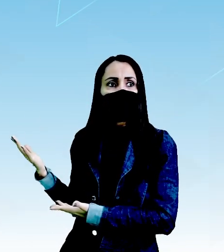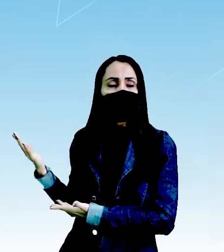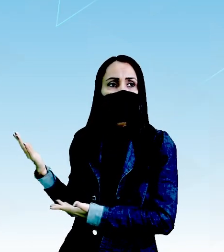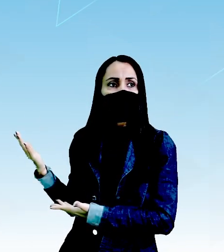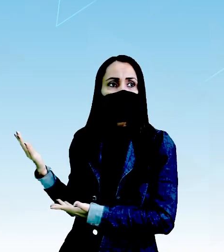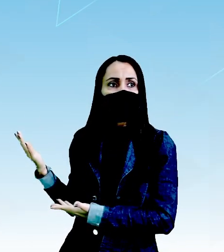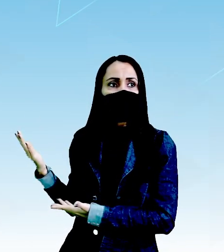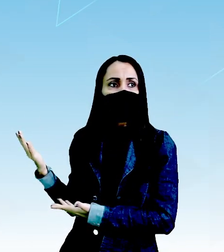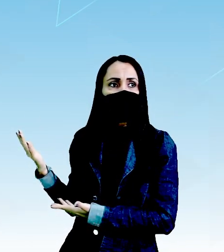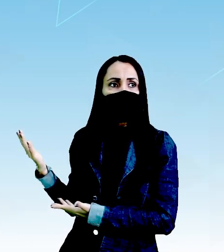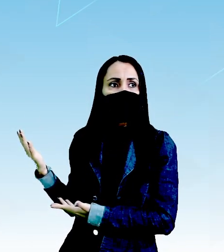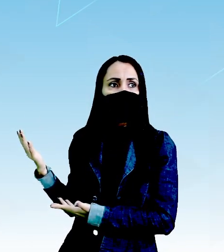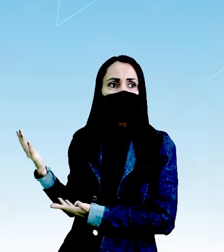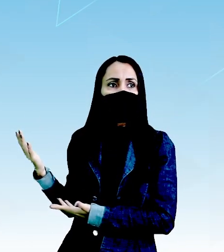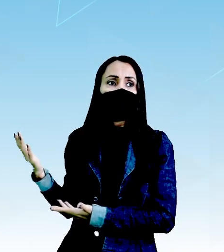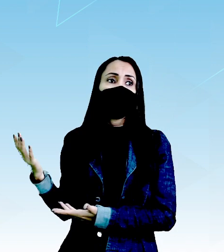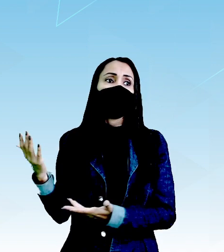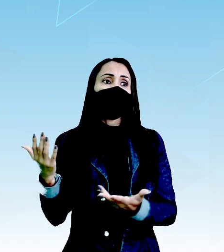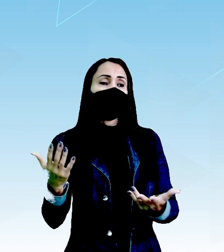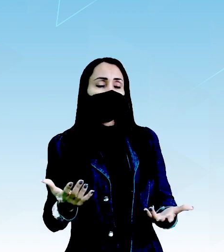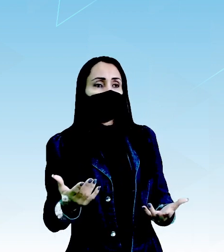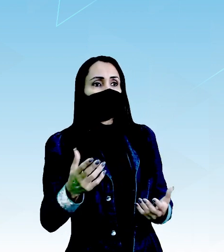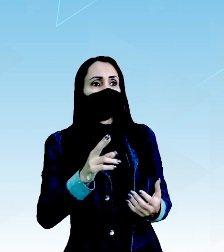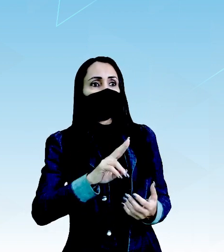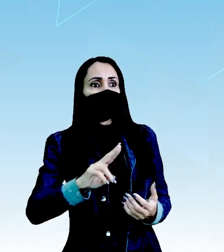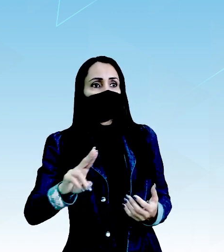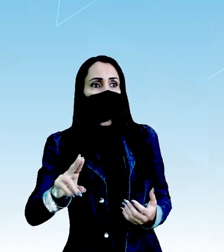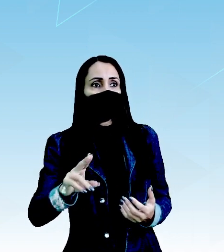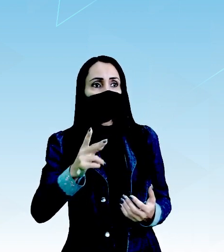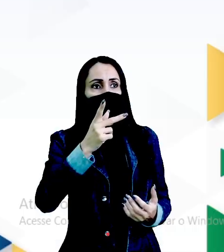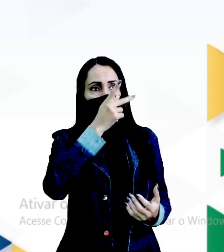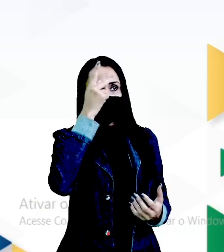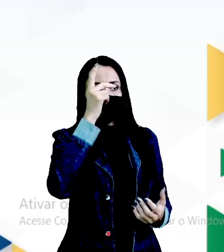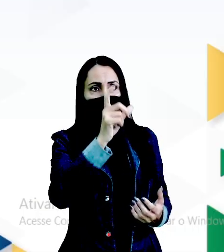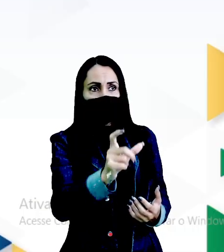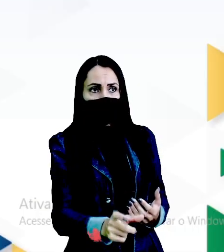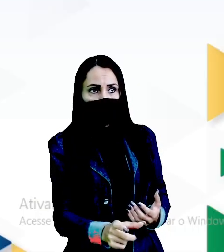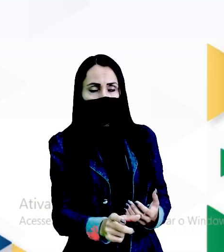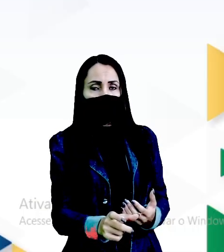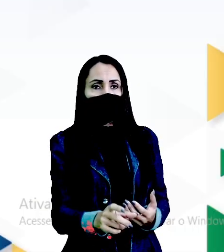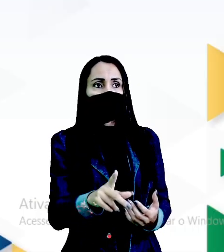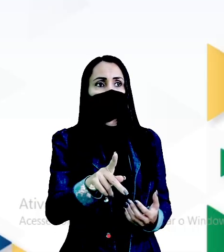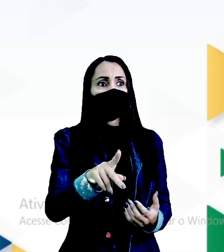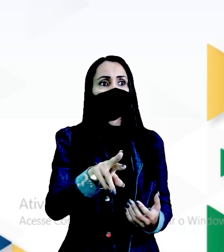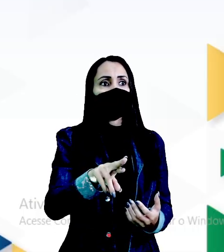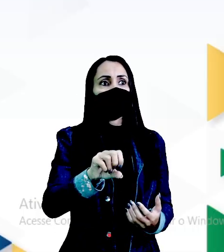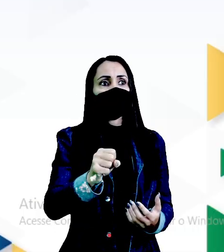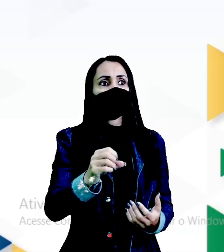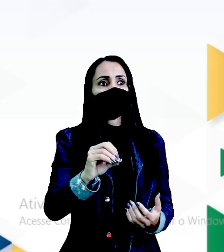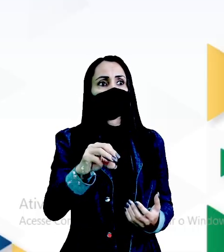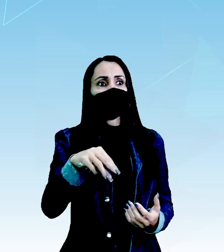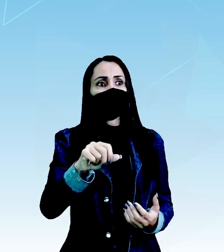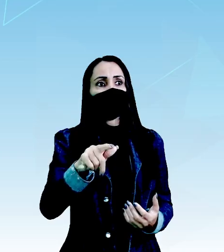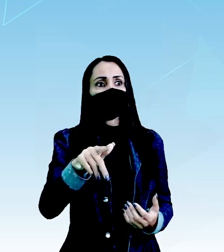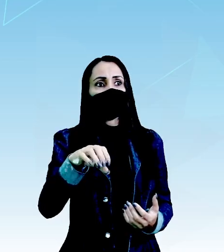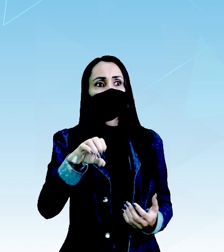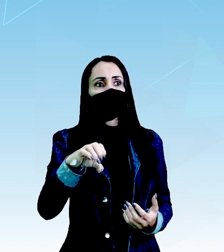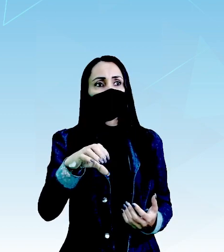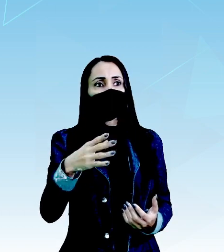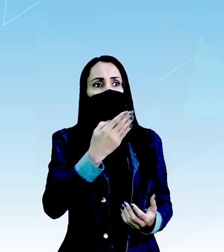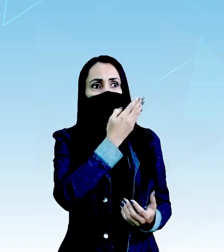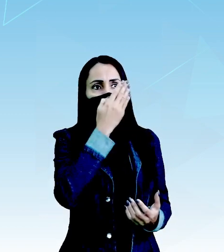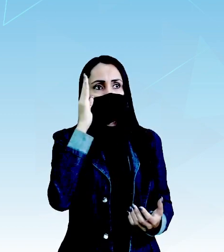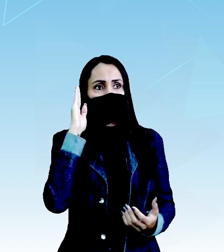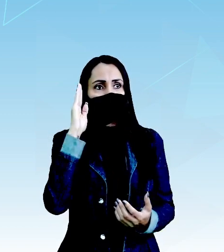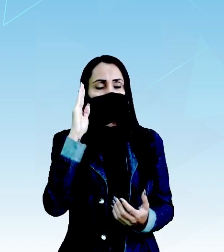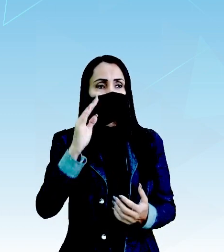comédia. Daí vem o nome personagem, que vem de persona, máscara. É isso daqui. Então, gravem